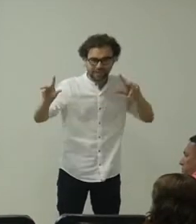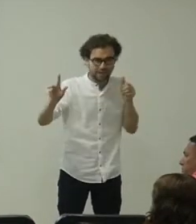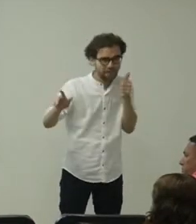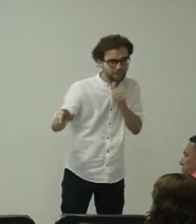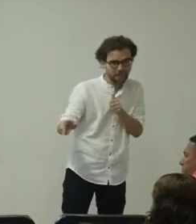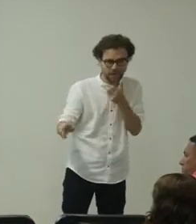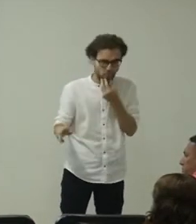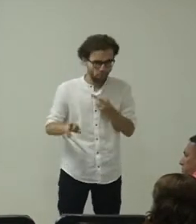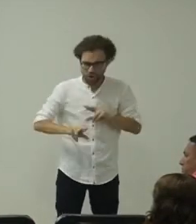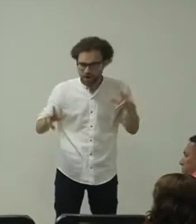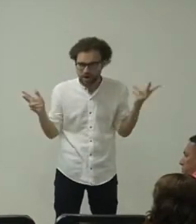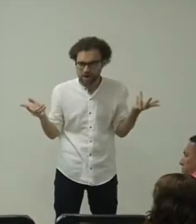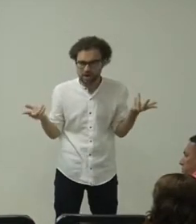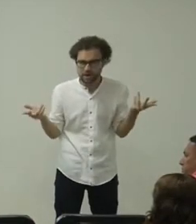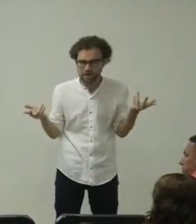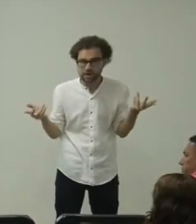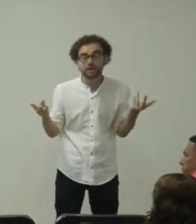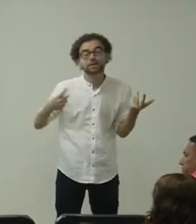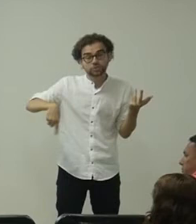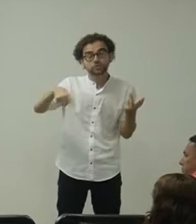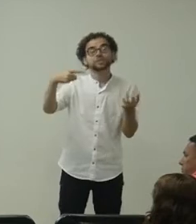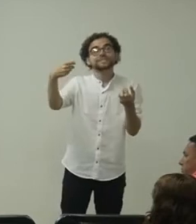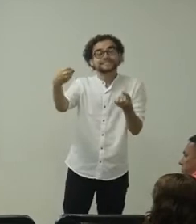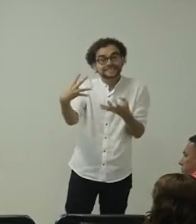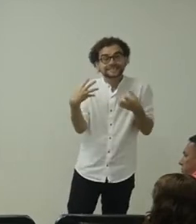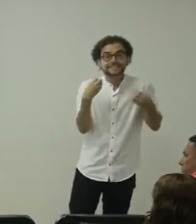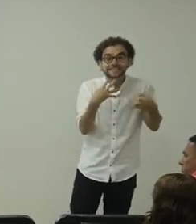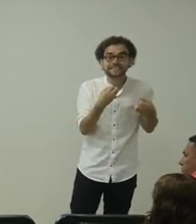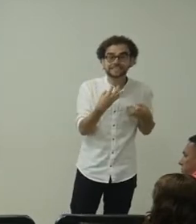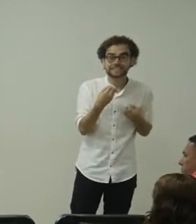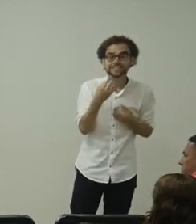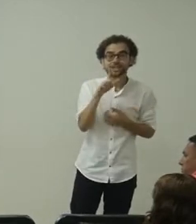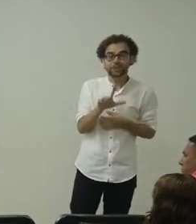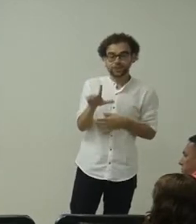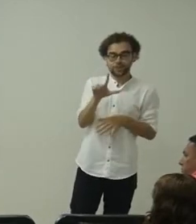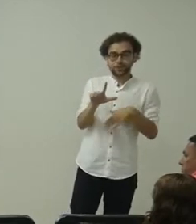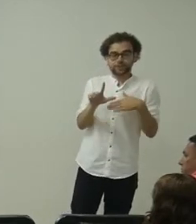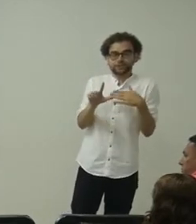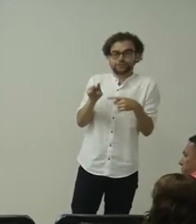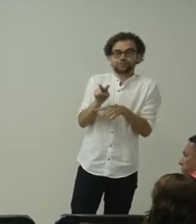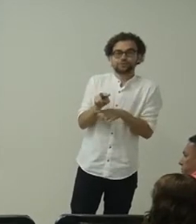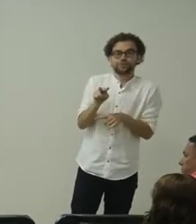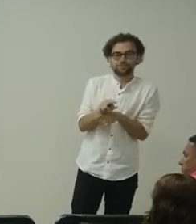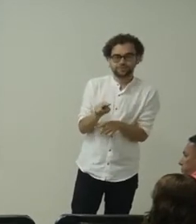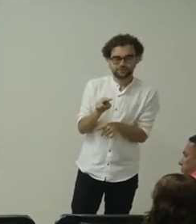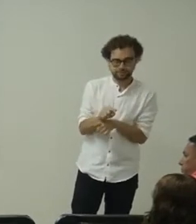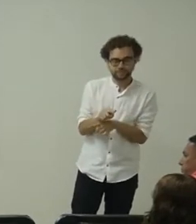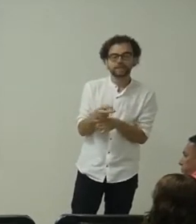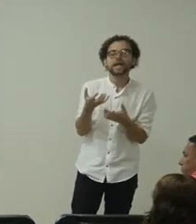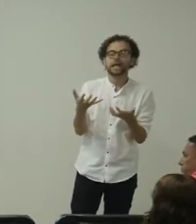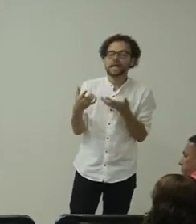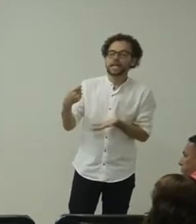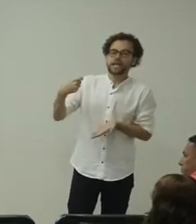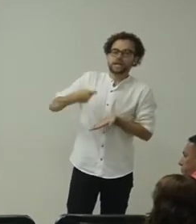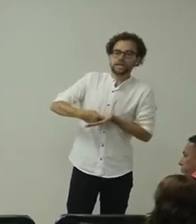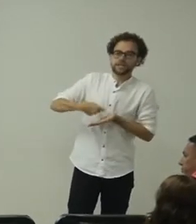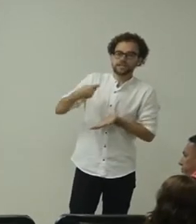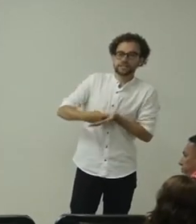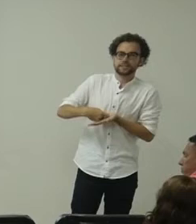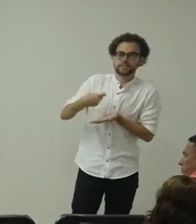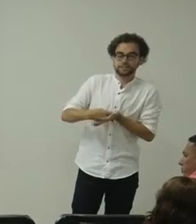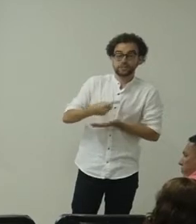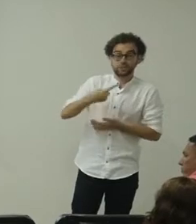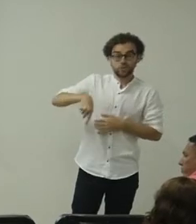feminino e masculino? Fomos ensinados a lógica de cuidado. E aí querem exigir de nós, em situação